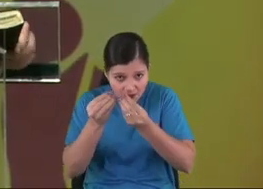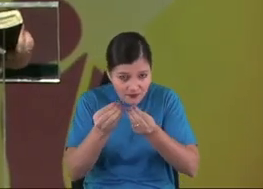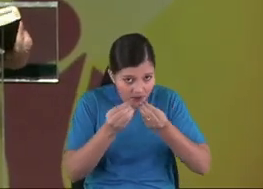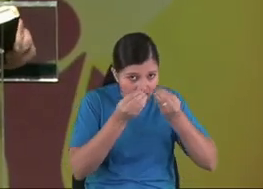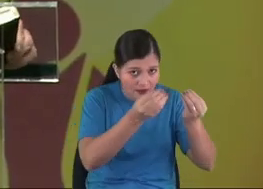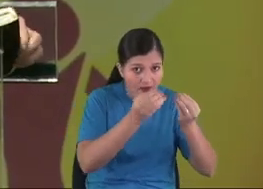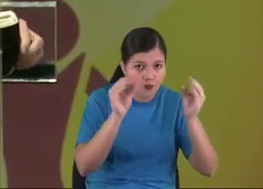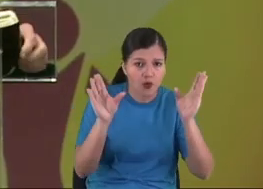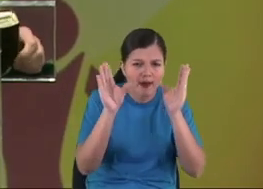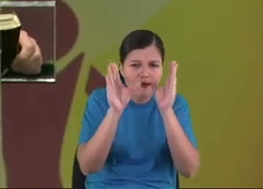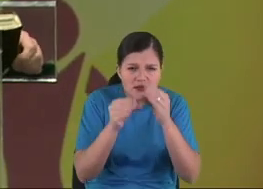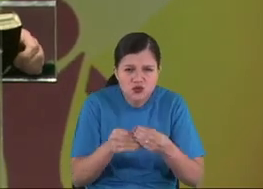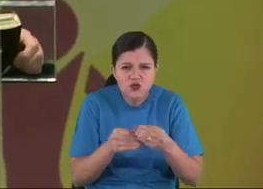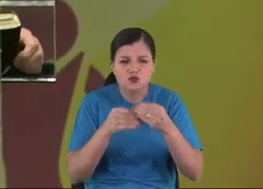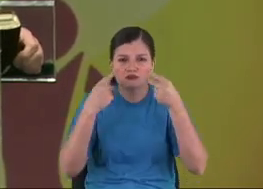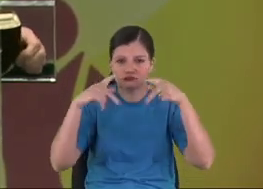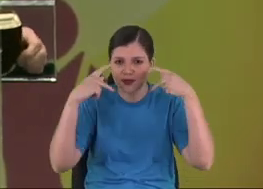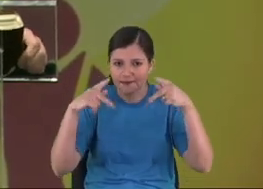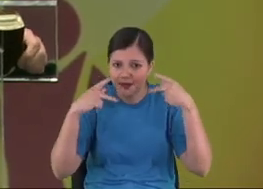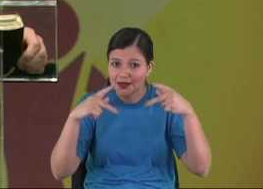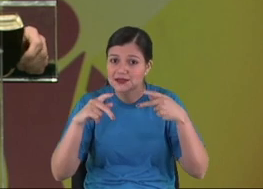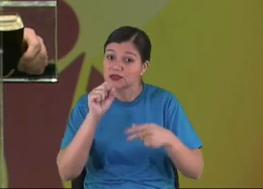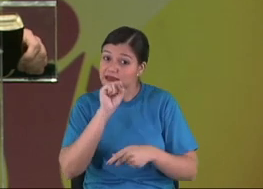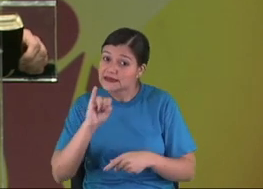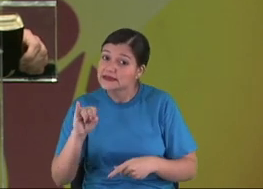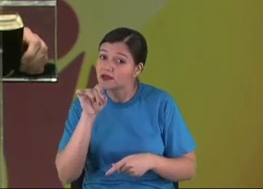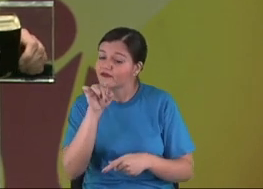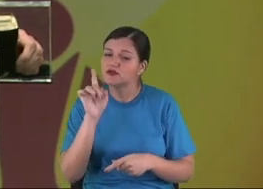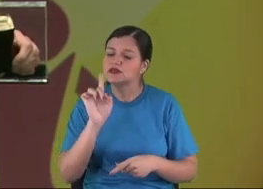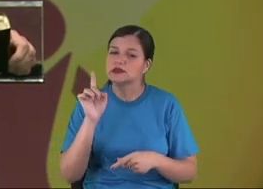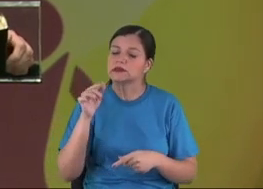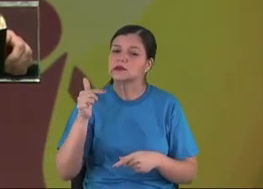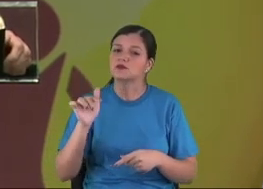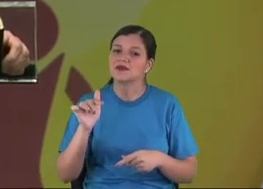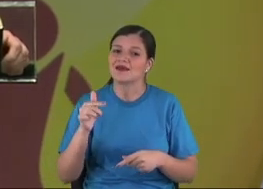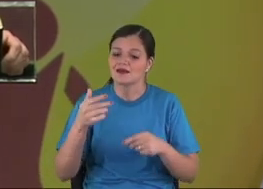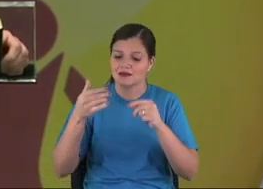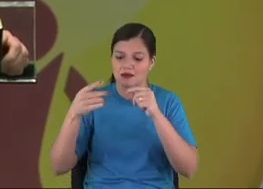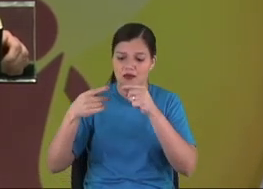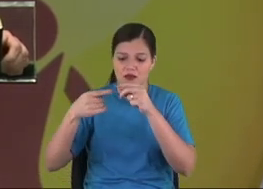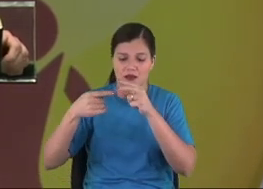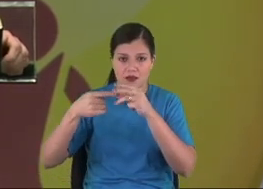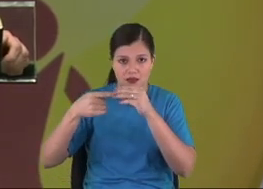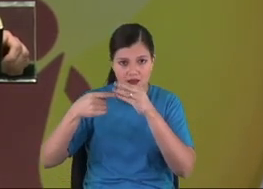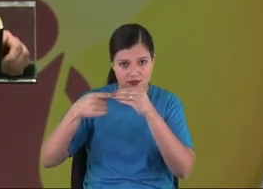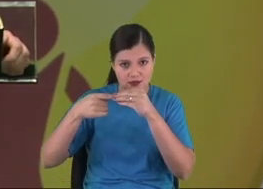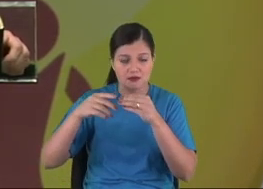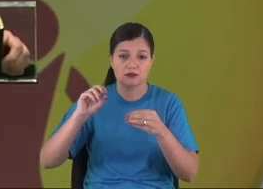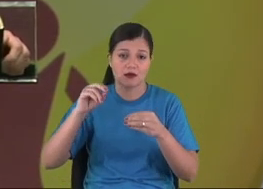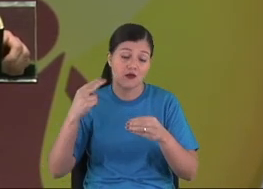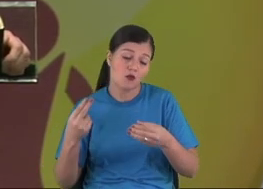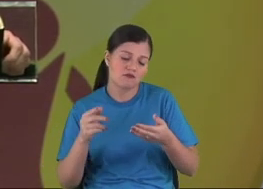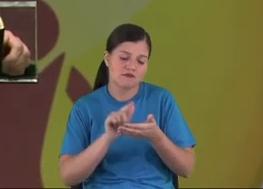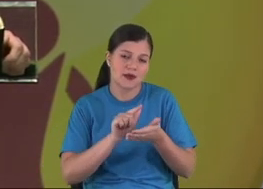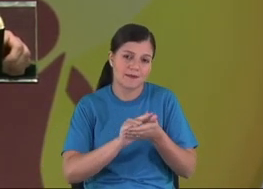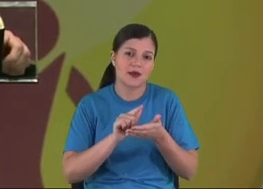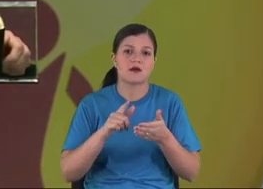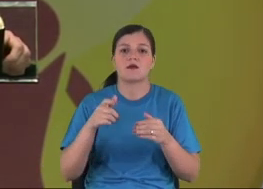trazido a sua caneta e o seu papel, você ainda vai levar a si mesmo, tá? Um resumo.